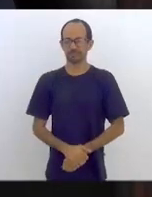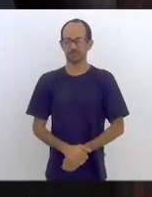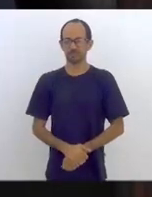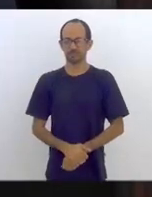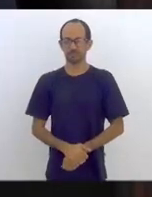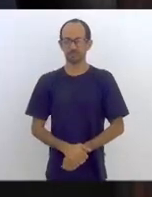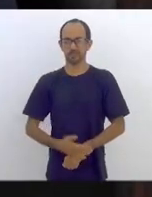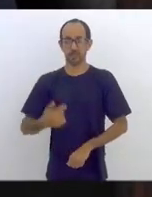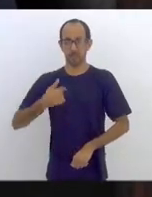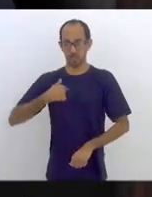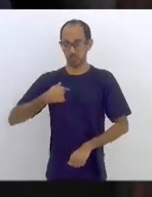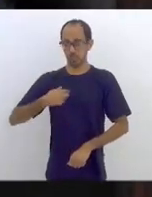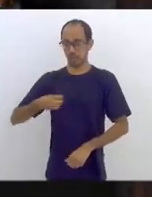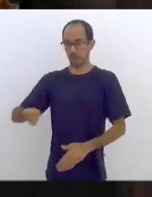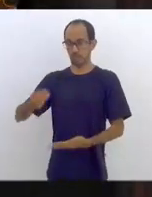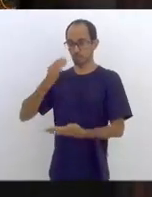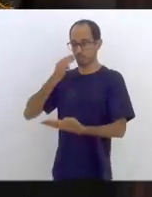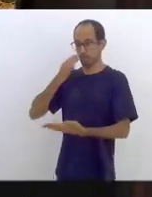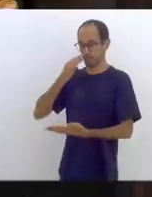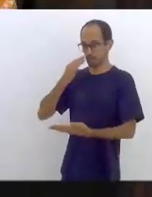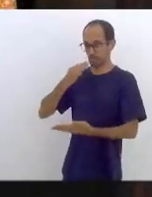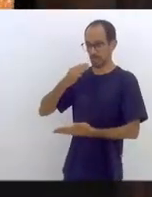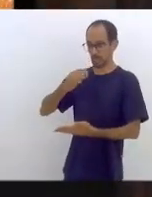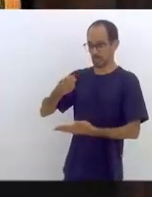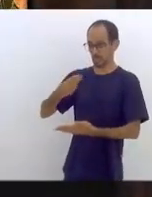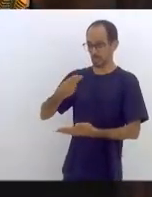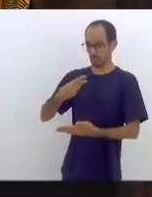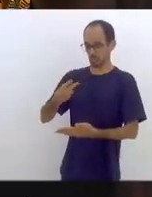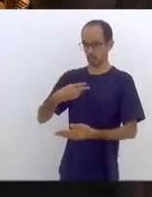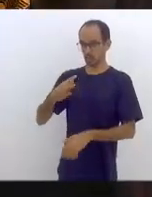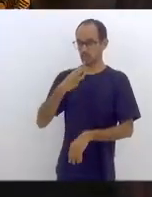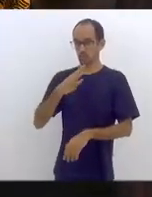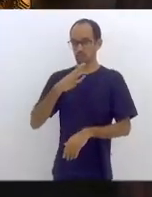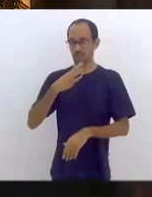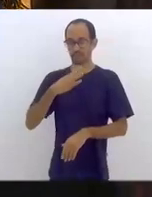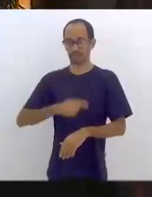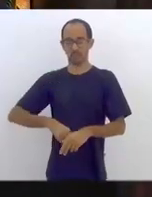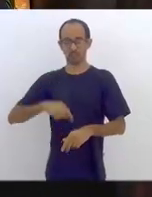Eu e Mônica nos encontramos na luta durante um momento